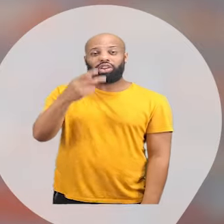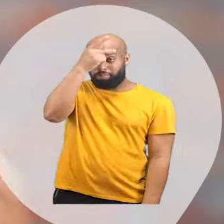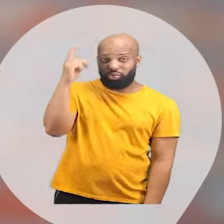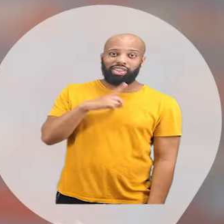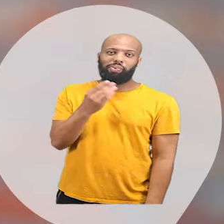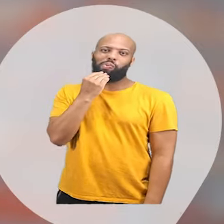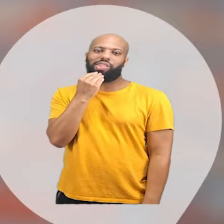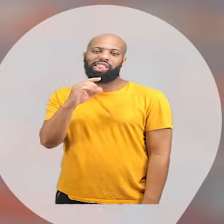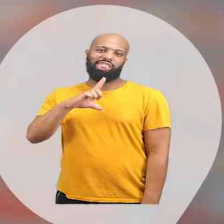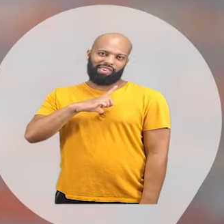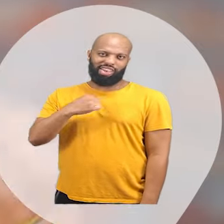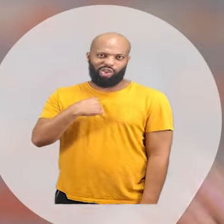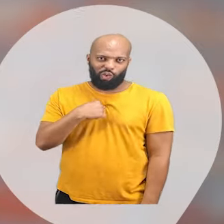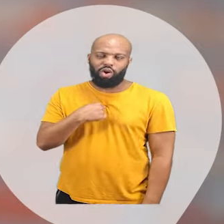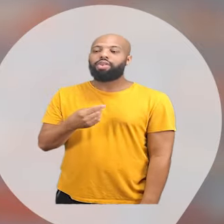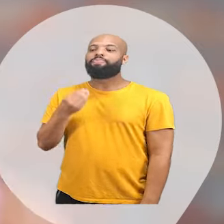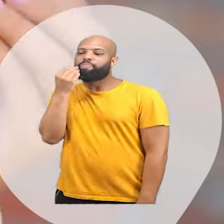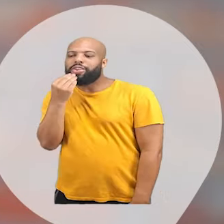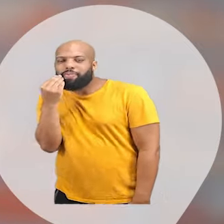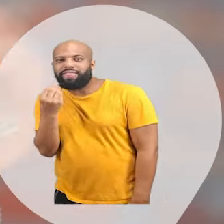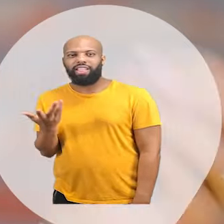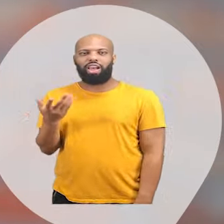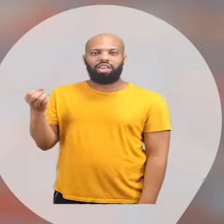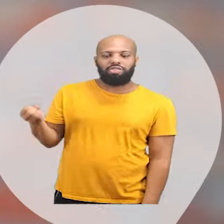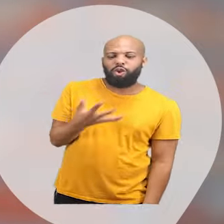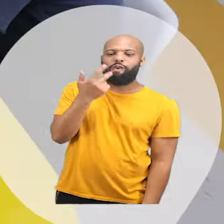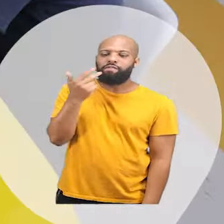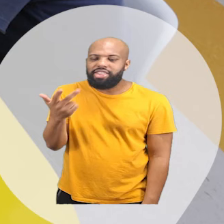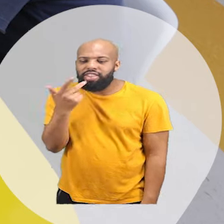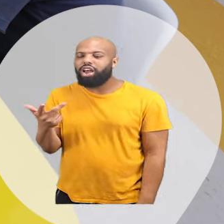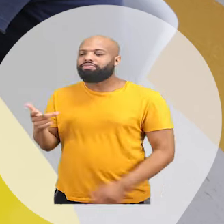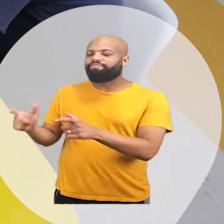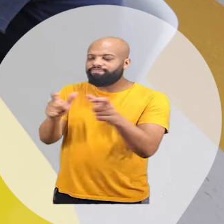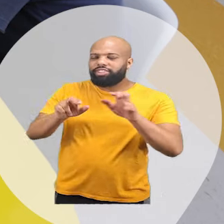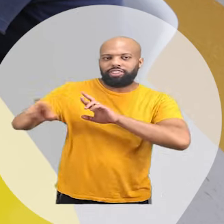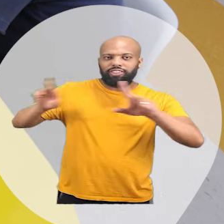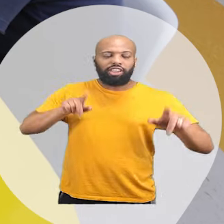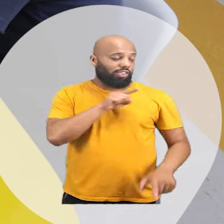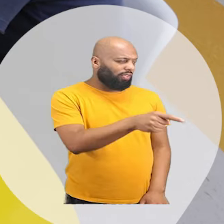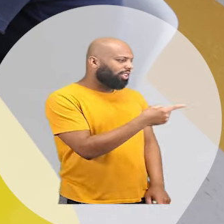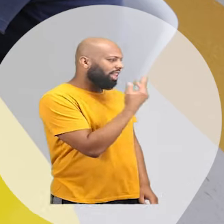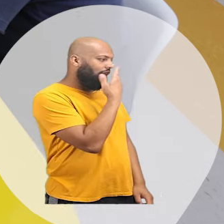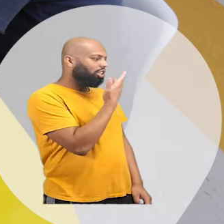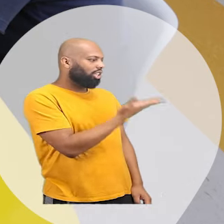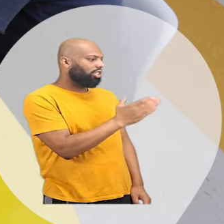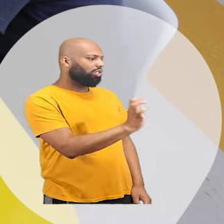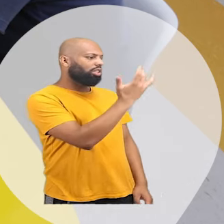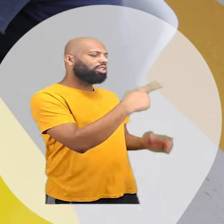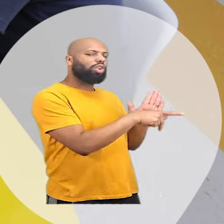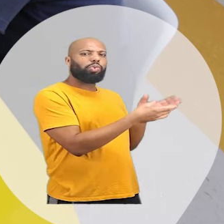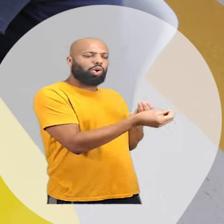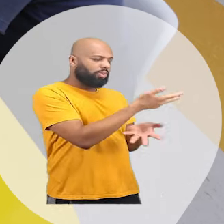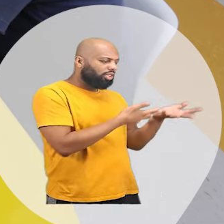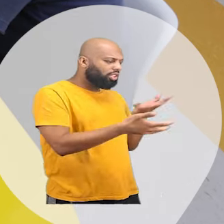terem a oportunidade que eu tinha de provar coisas diferentes e lugares diferentes em outros lugares e você me tira isso através